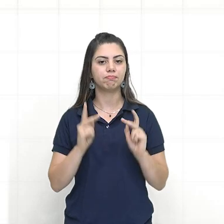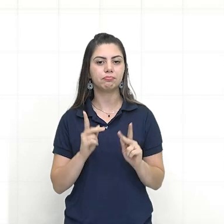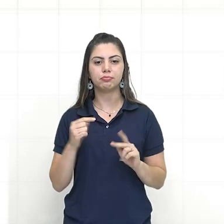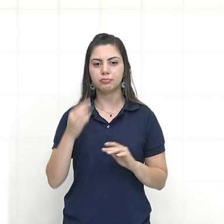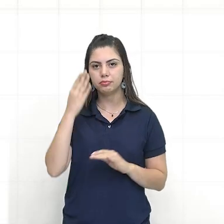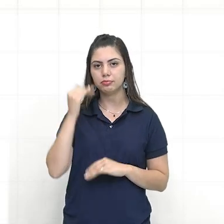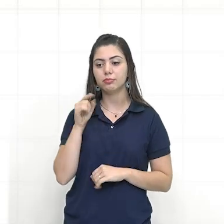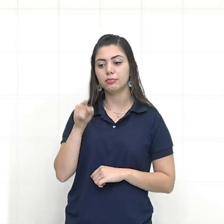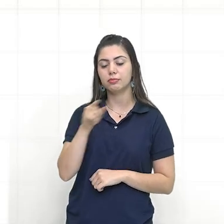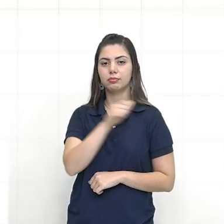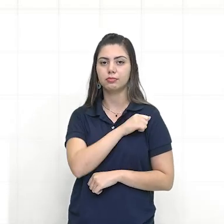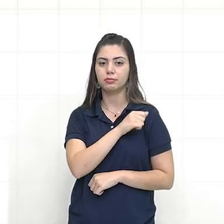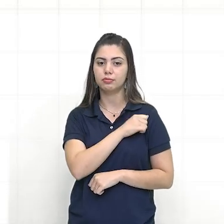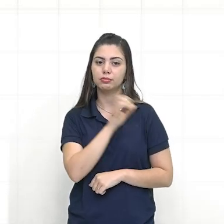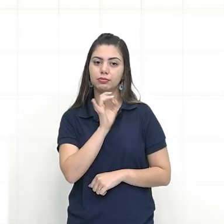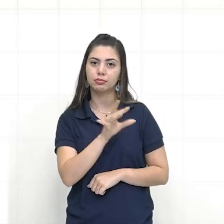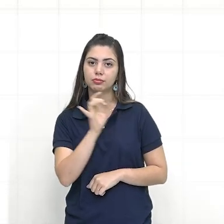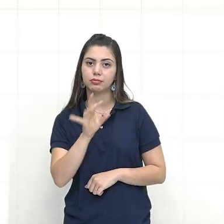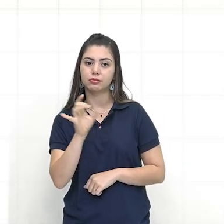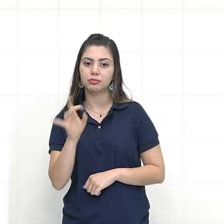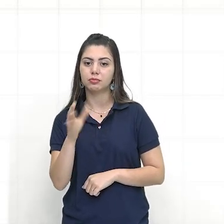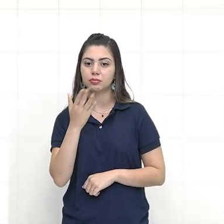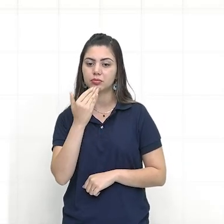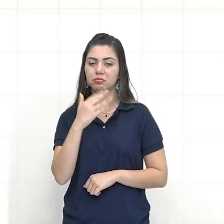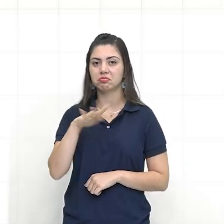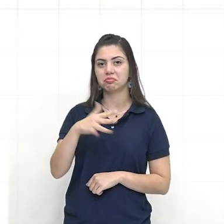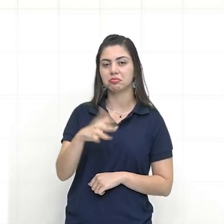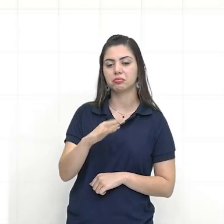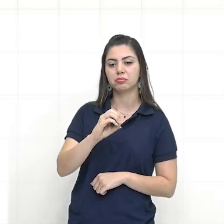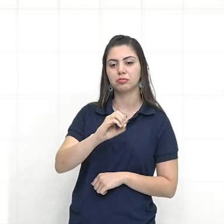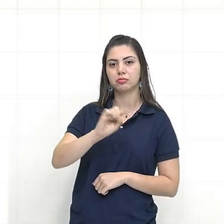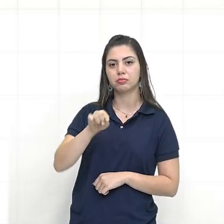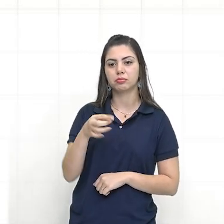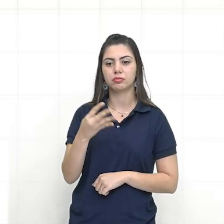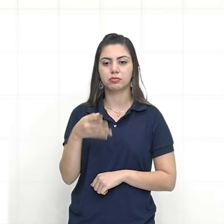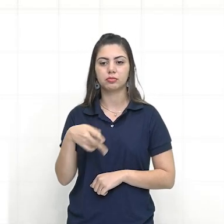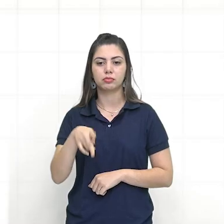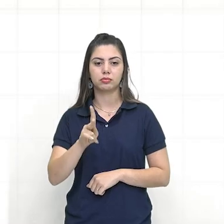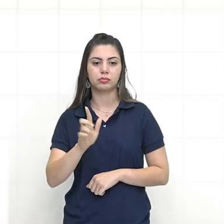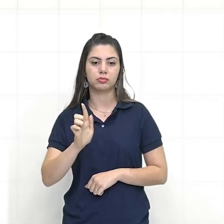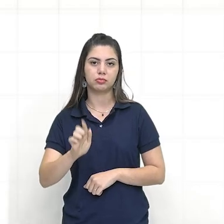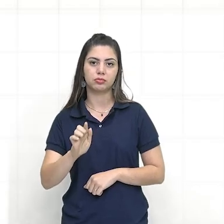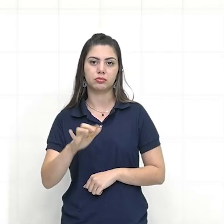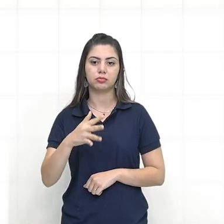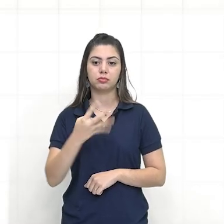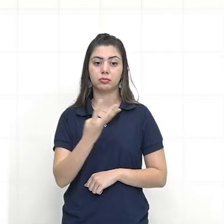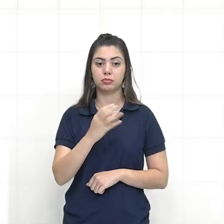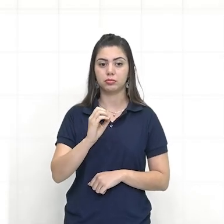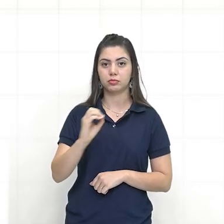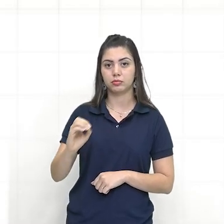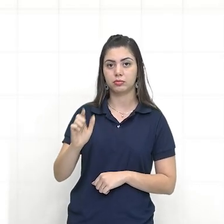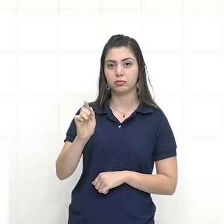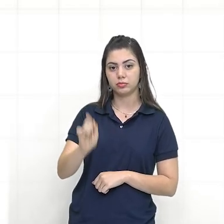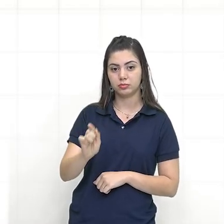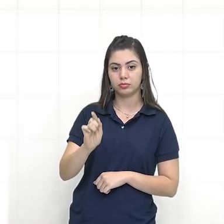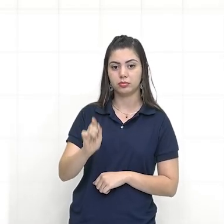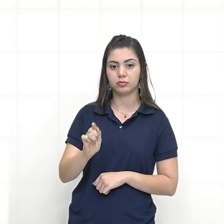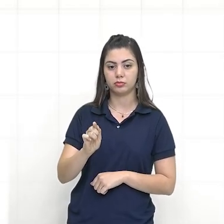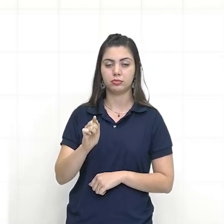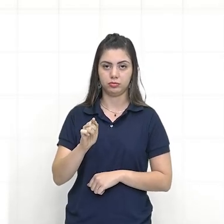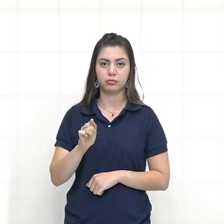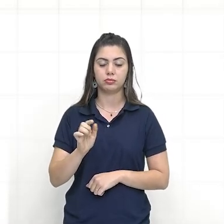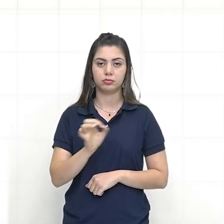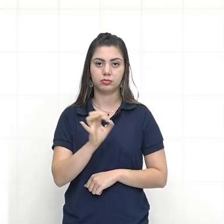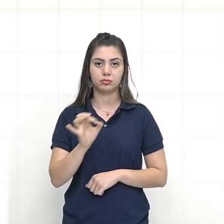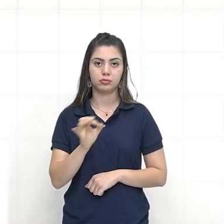Sabendo que cada aluno consome em média 0,4 quilos, ou seja, 400 gramas de proteína por refeição,